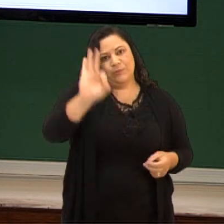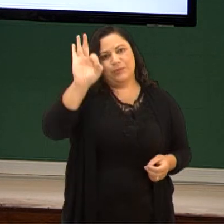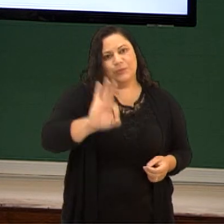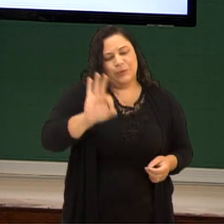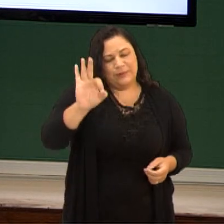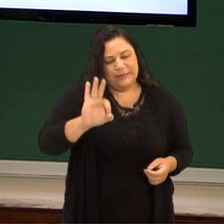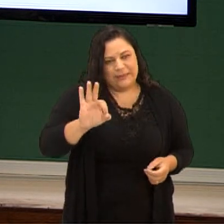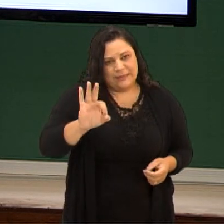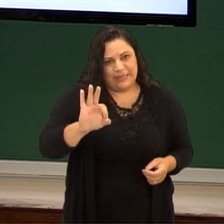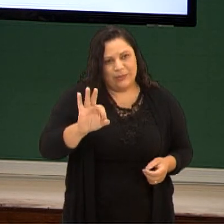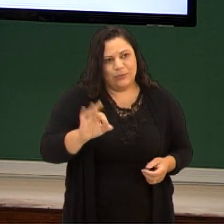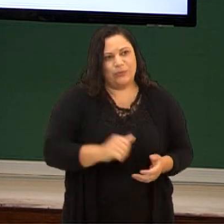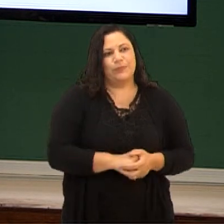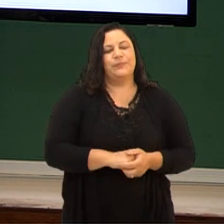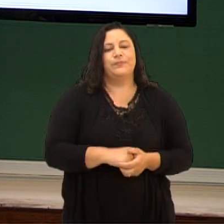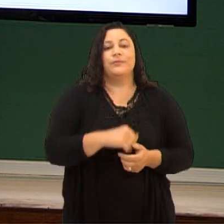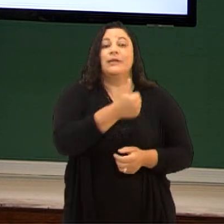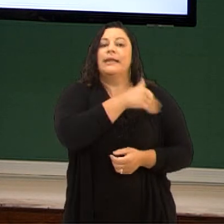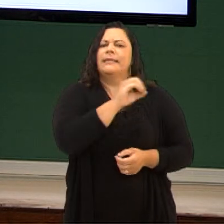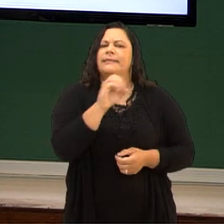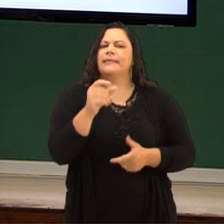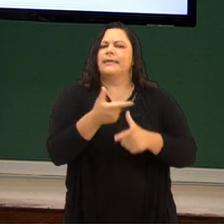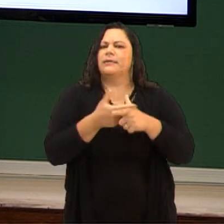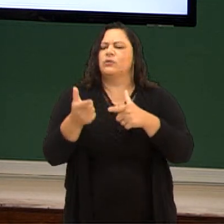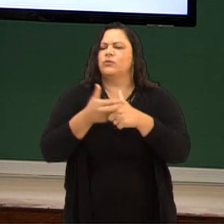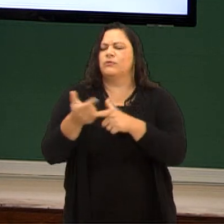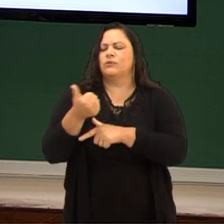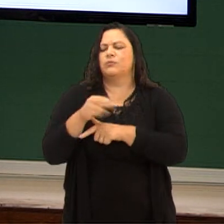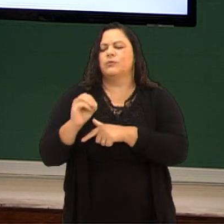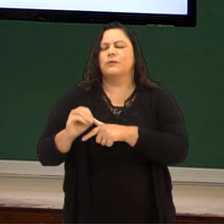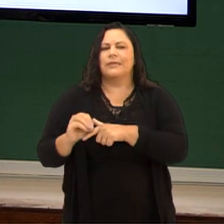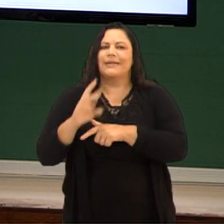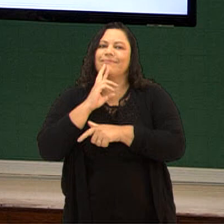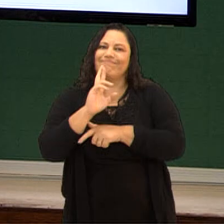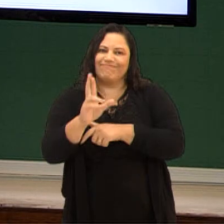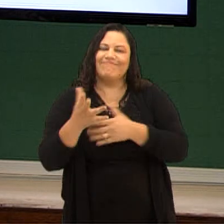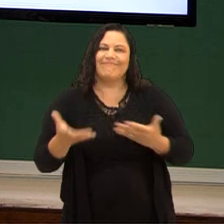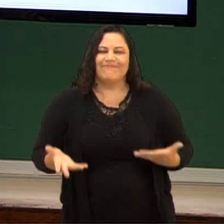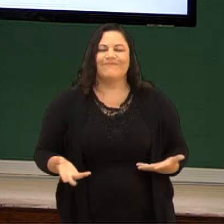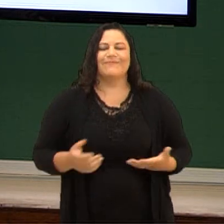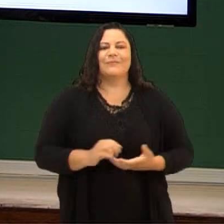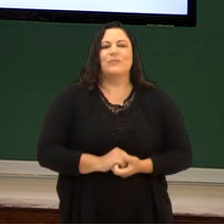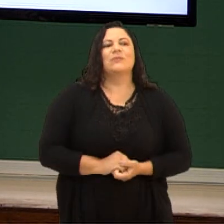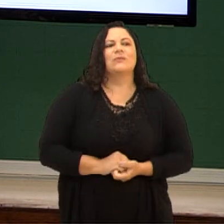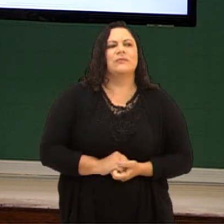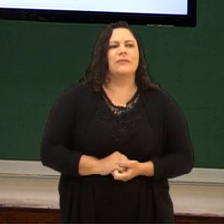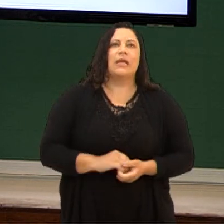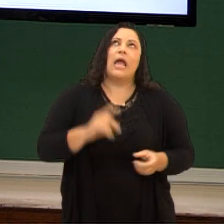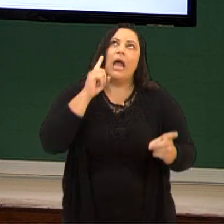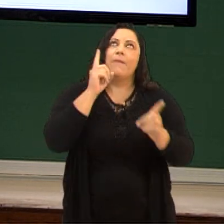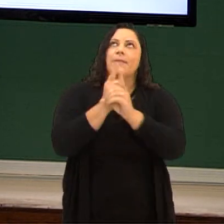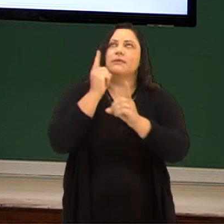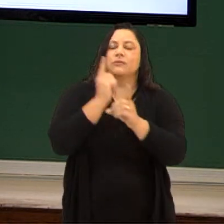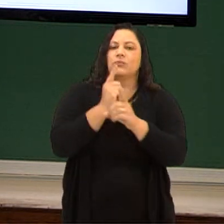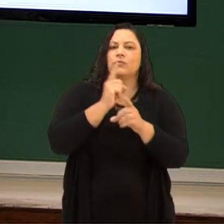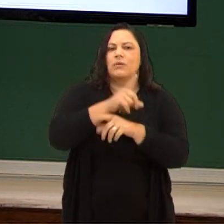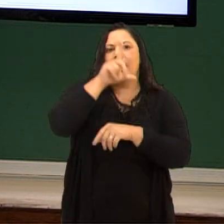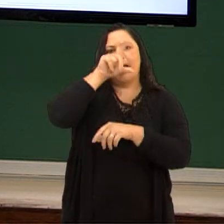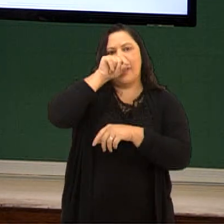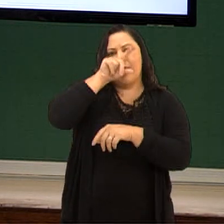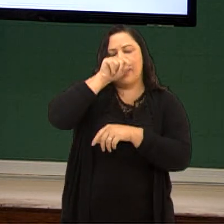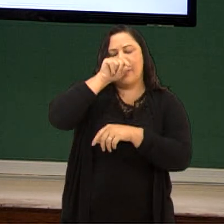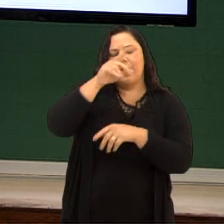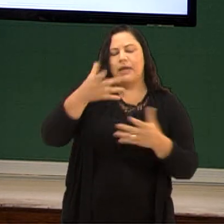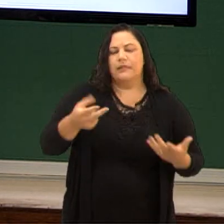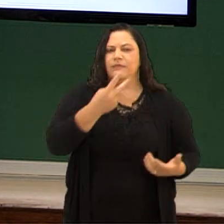né? Lembram lá? 100 divididos por 10, a 10ª parte é de mamíferos. Ah, mas ele achou de aves